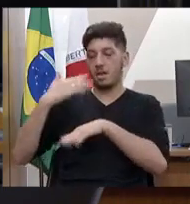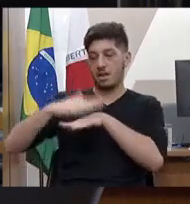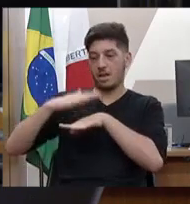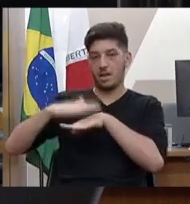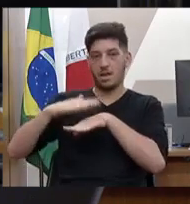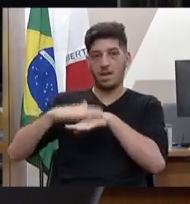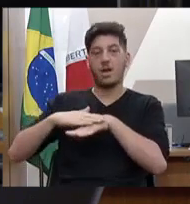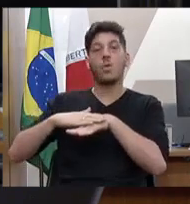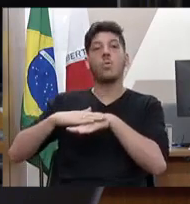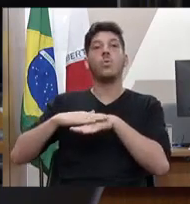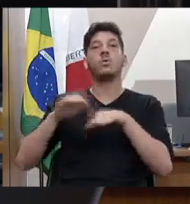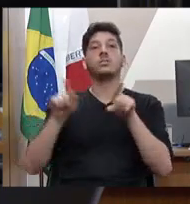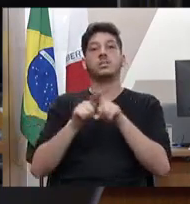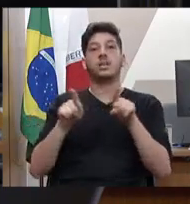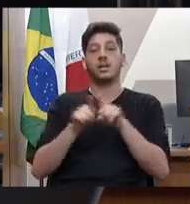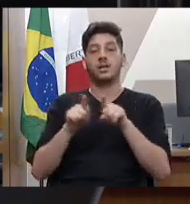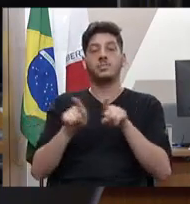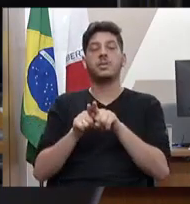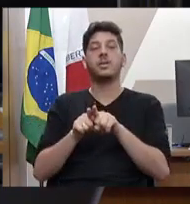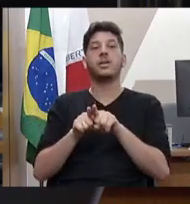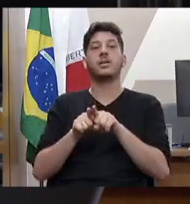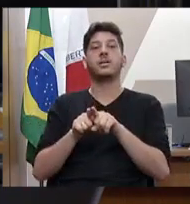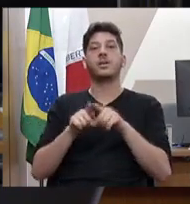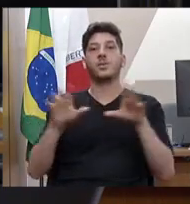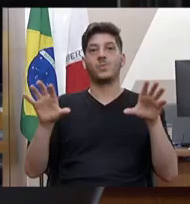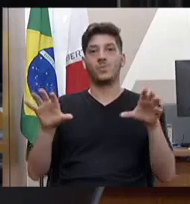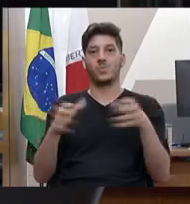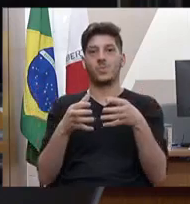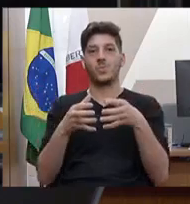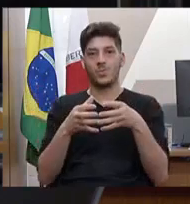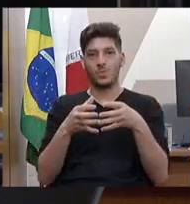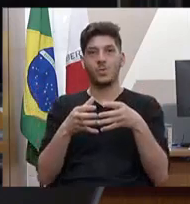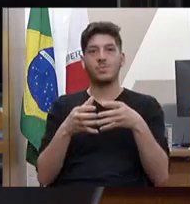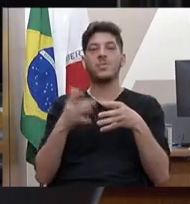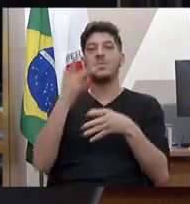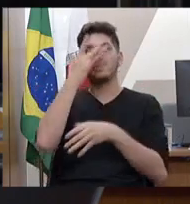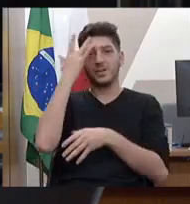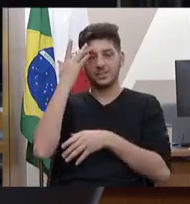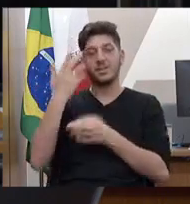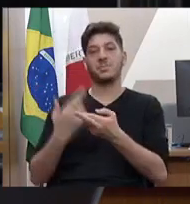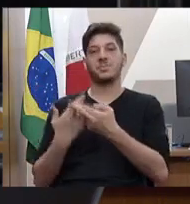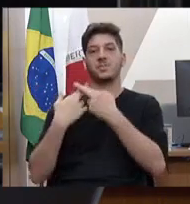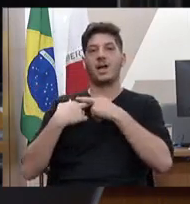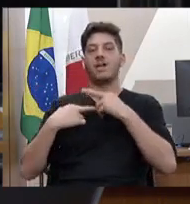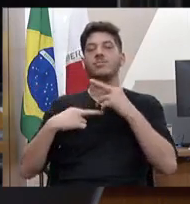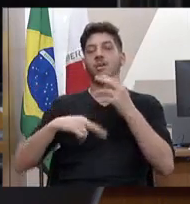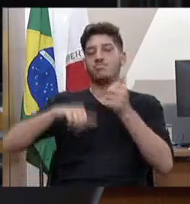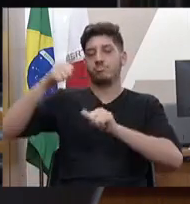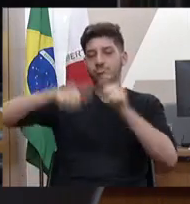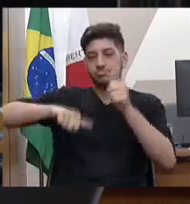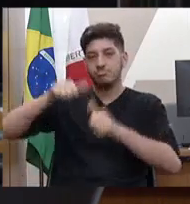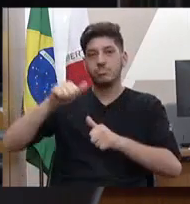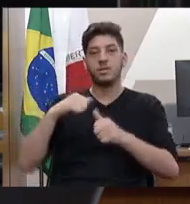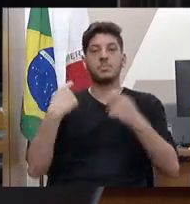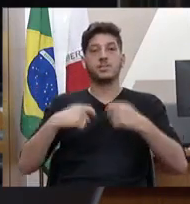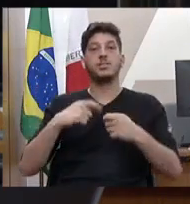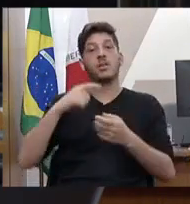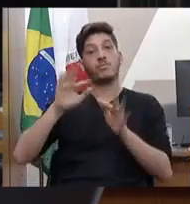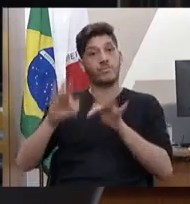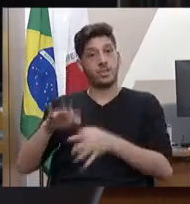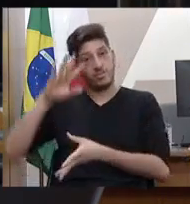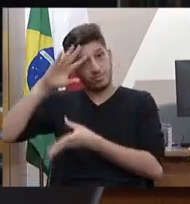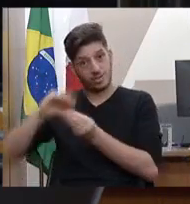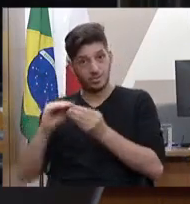e aí do nosso nosso corpo de de auditores e do Ministério da minha vão ter que fazer então final vou fazer uma sistematização